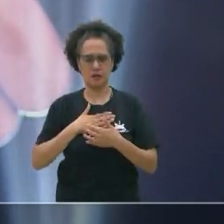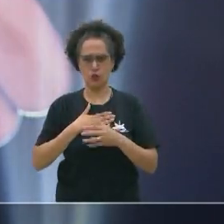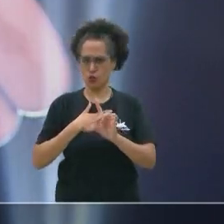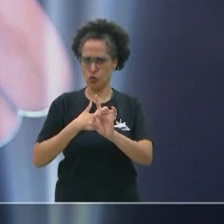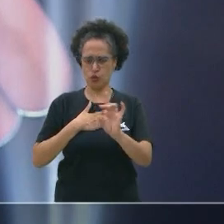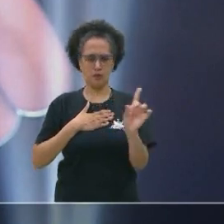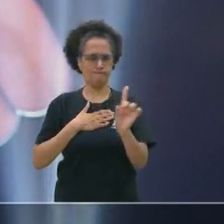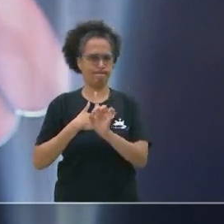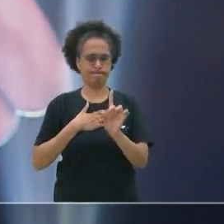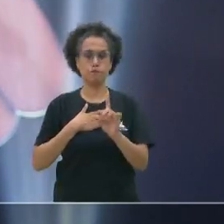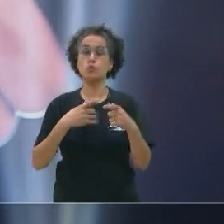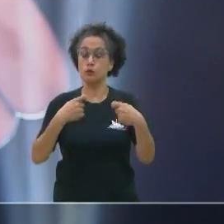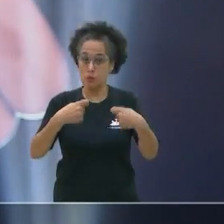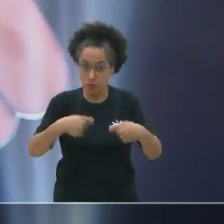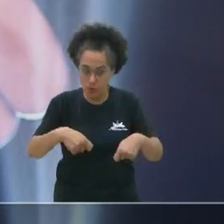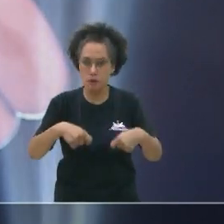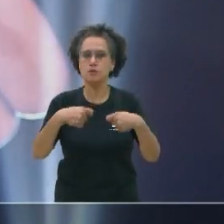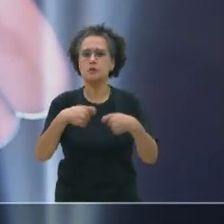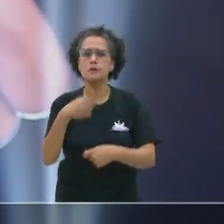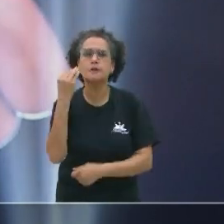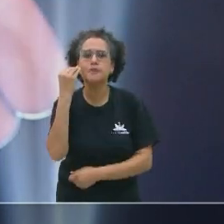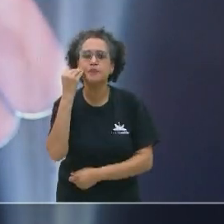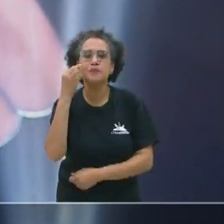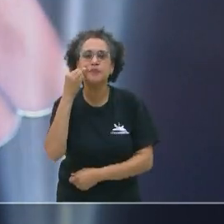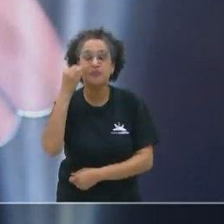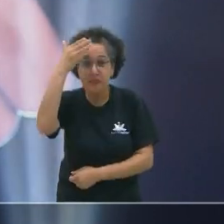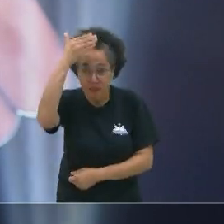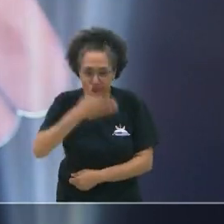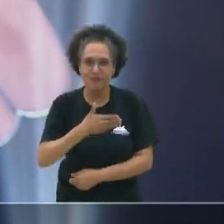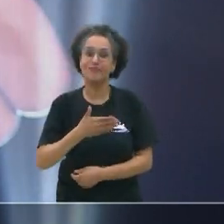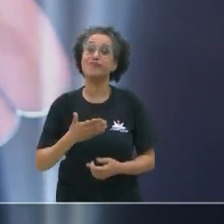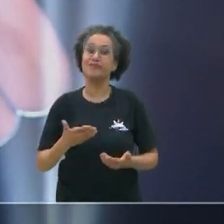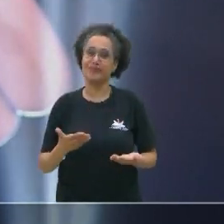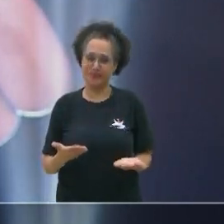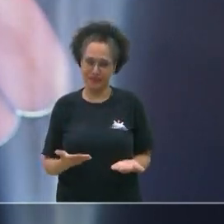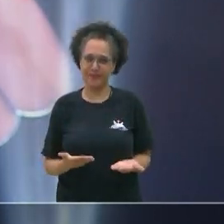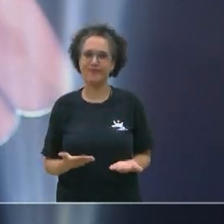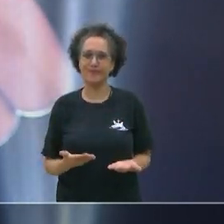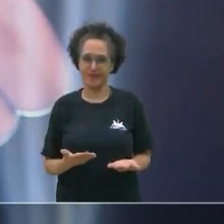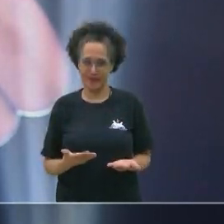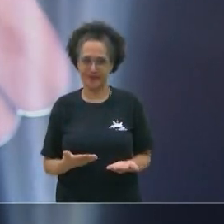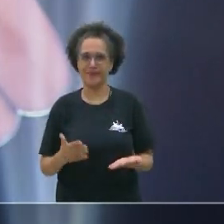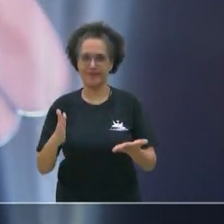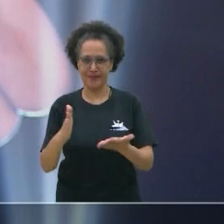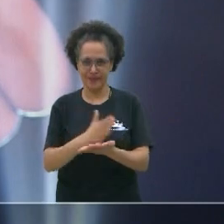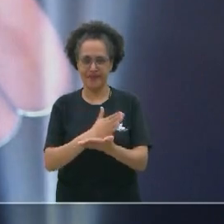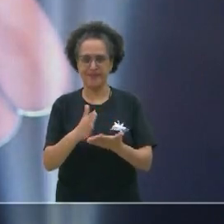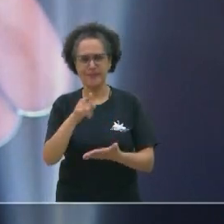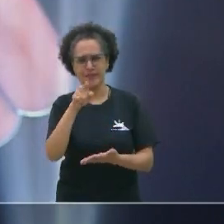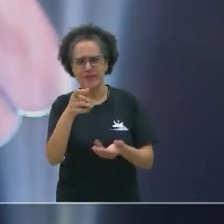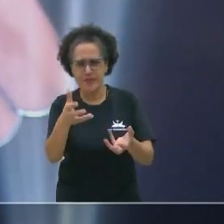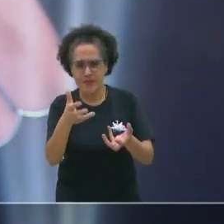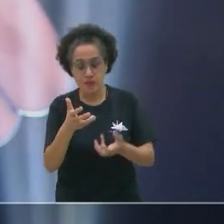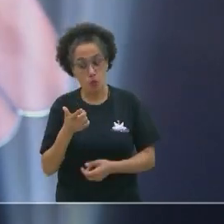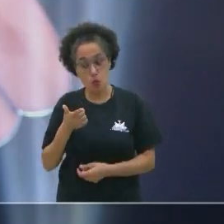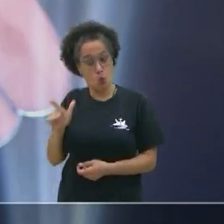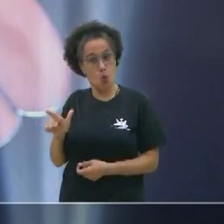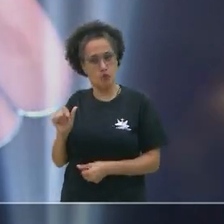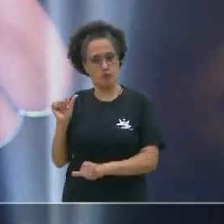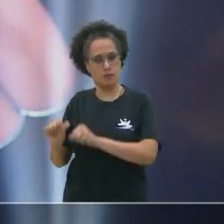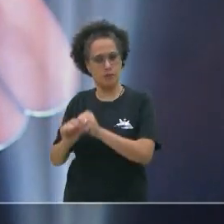Eu preciso testemunhar. Às vezes você quer que o outro